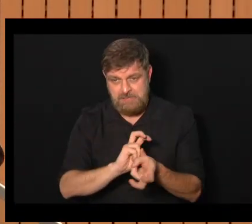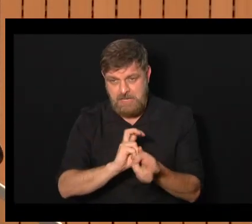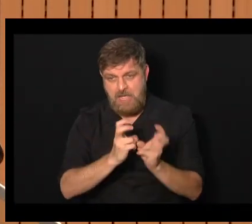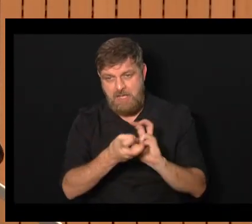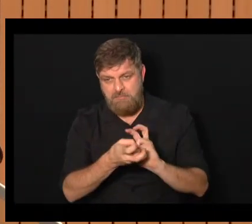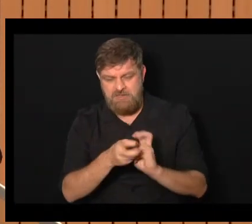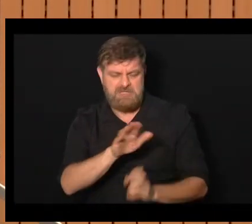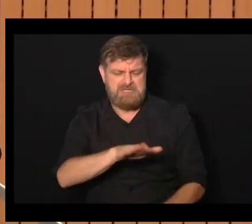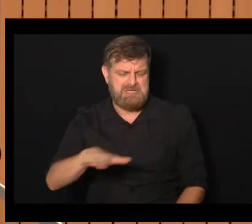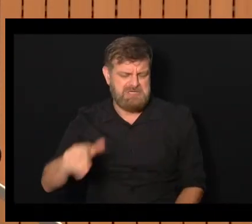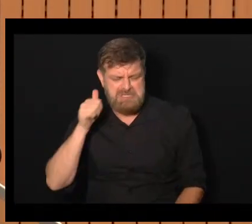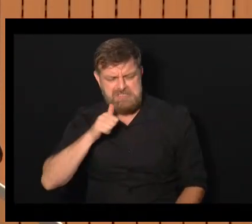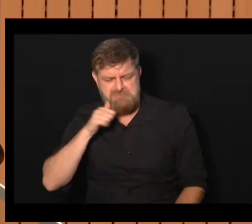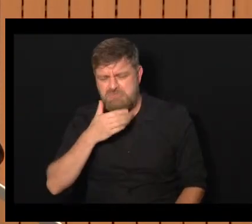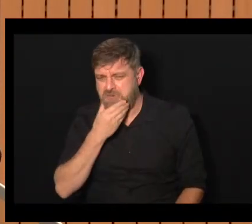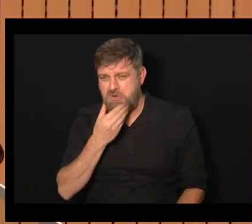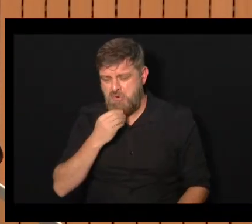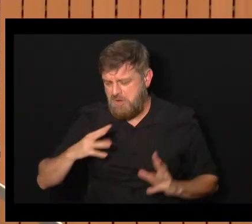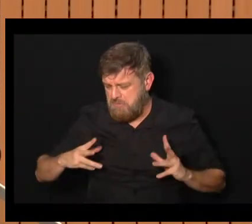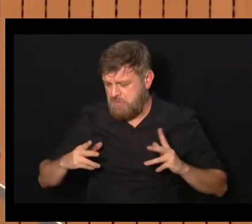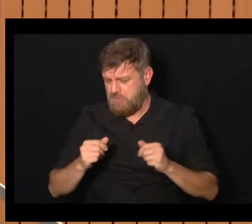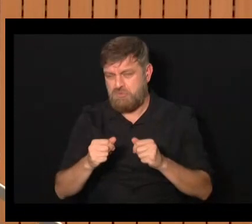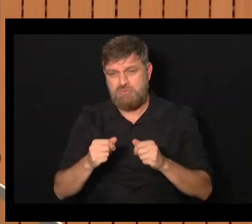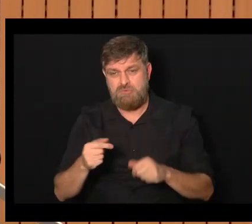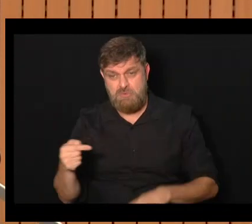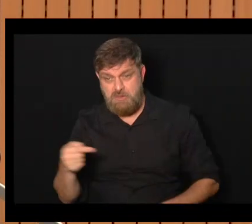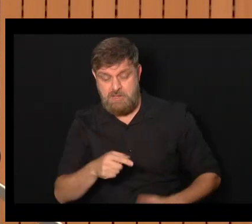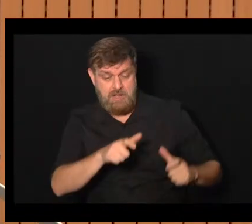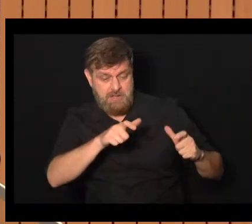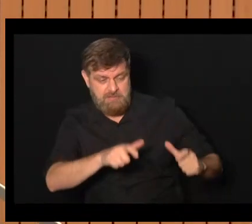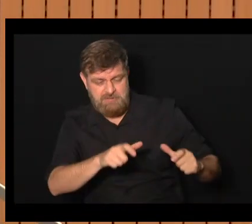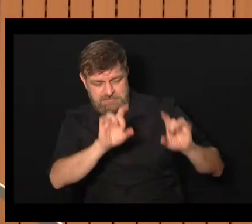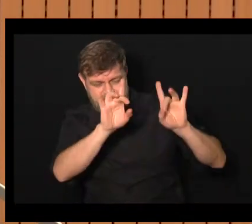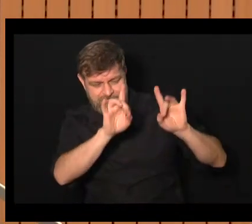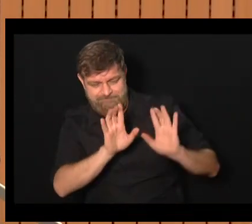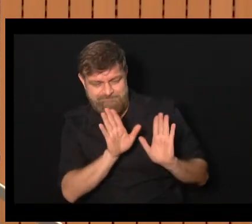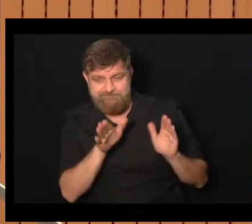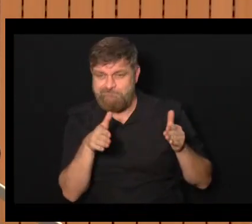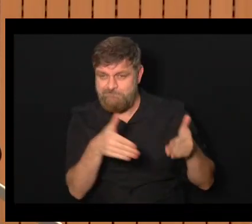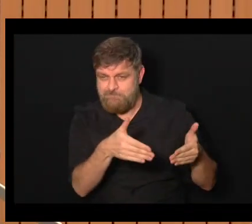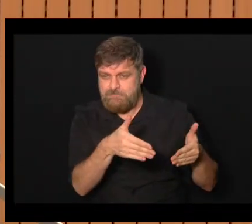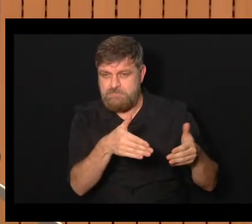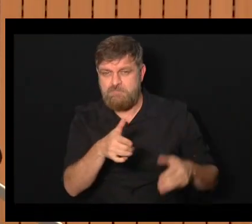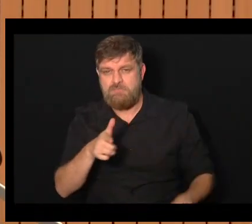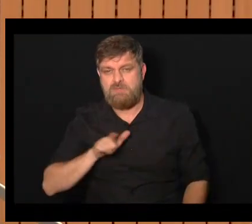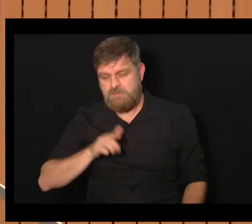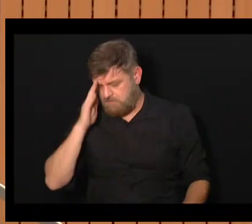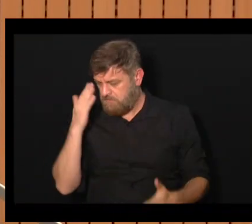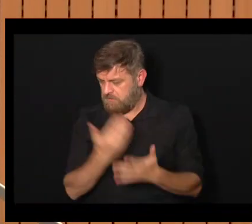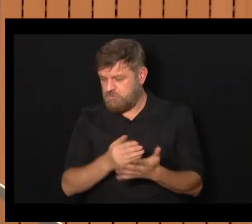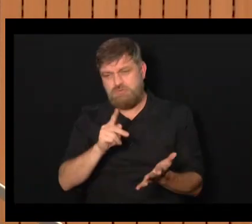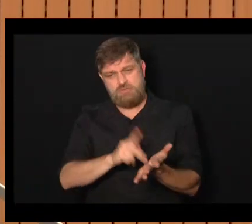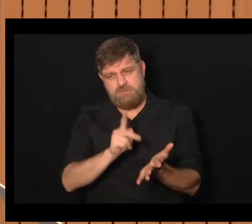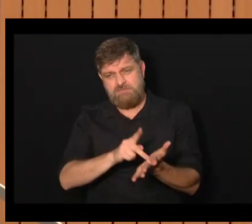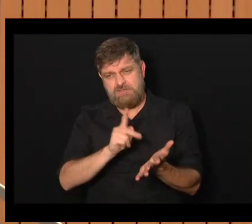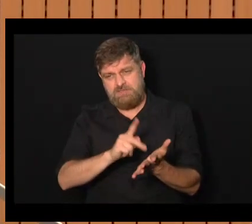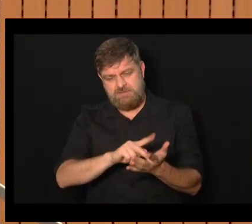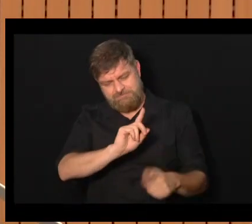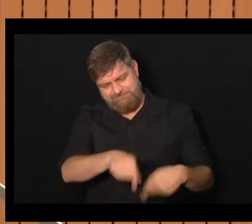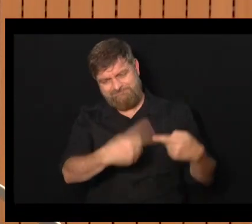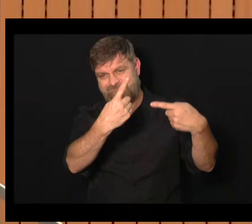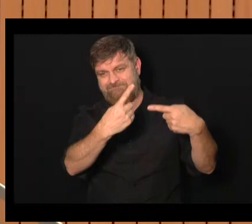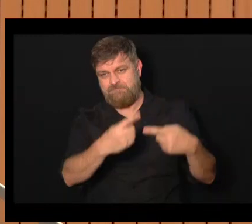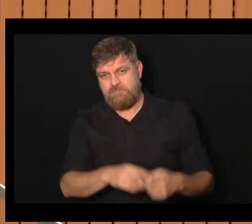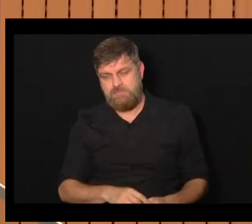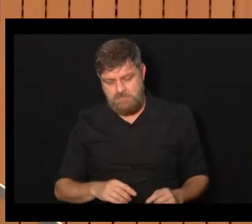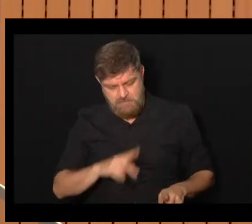crianças, mulheres, homens, e neste local ele é específico para isso, e com certeza vai trazer um grande ganho para